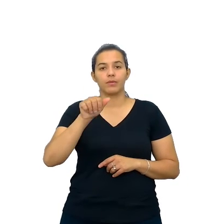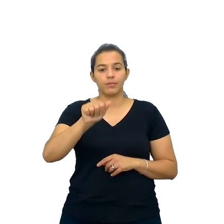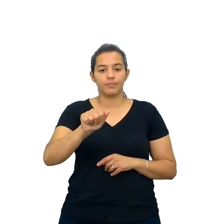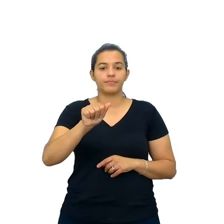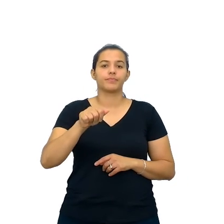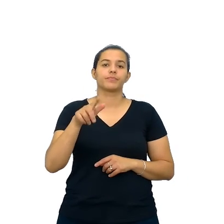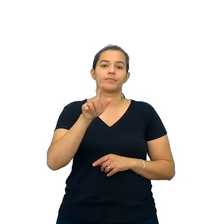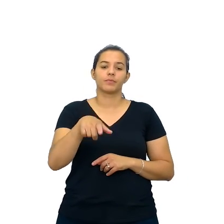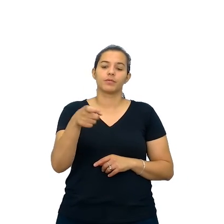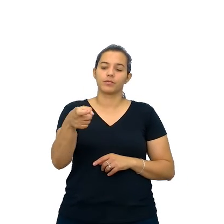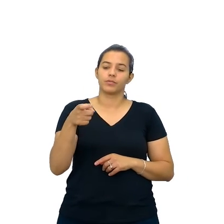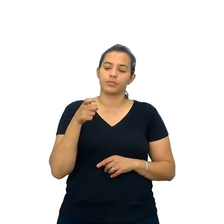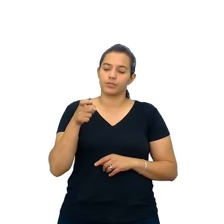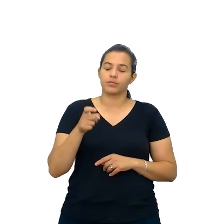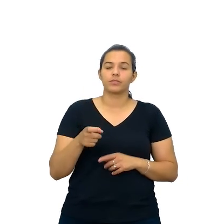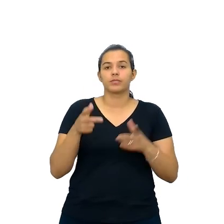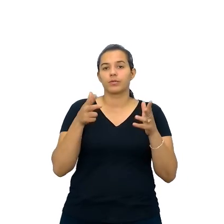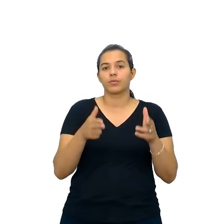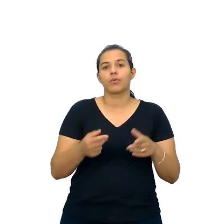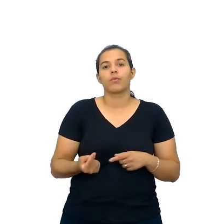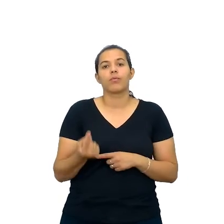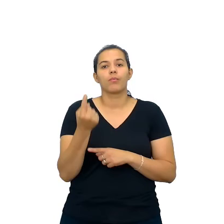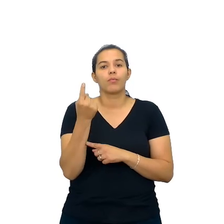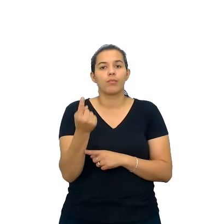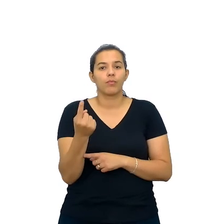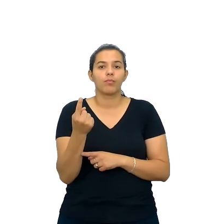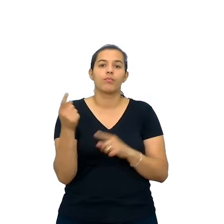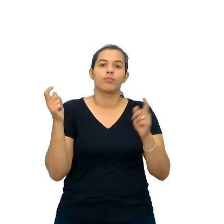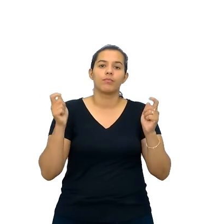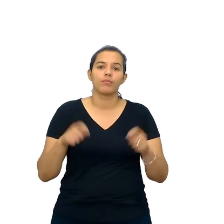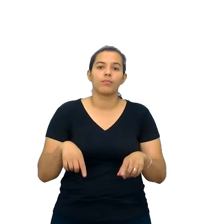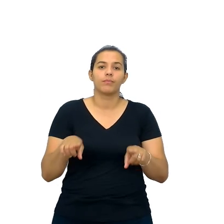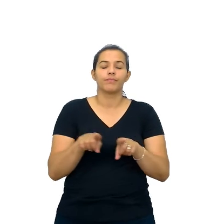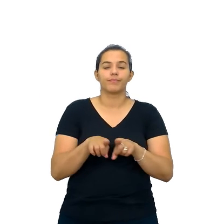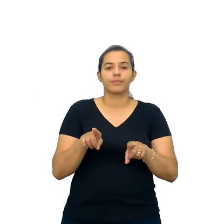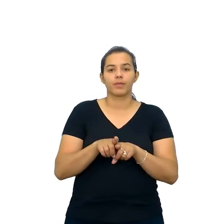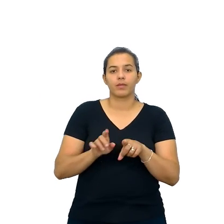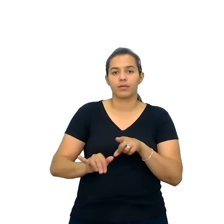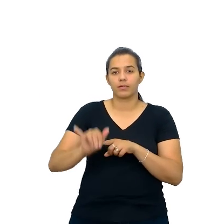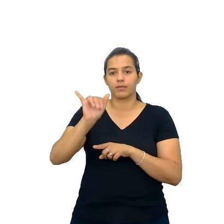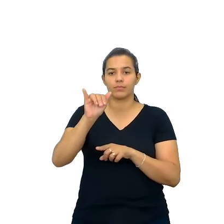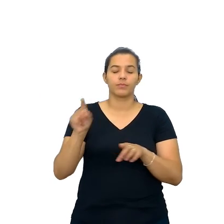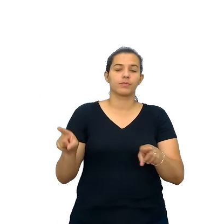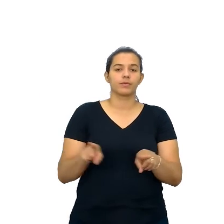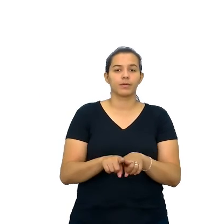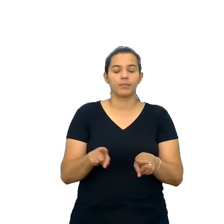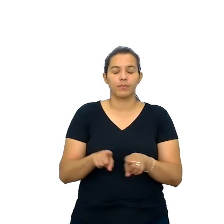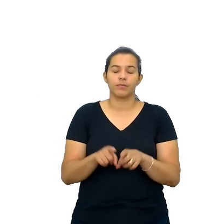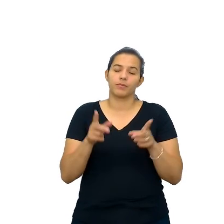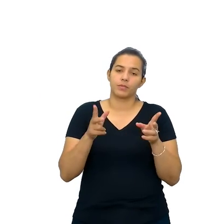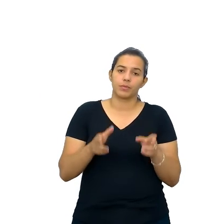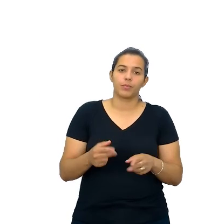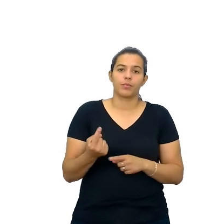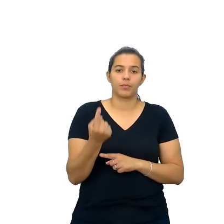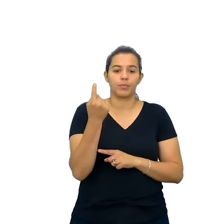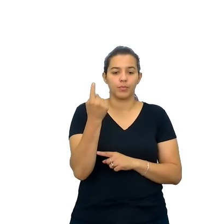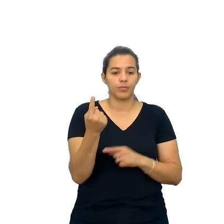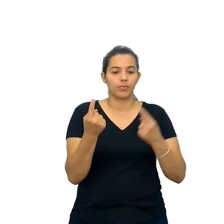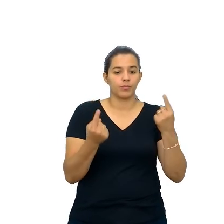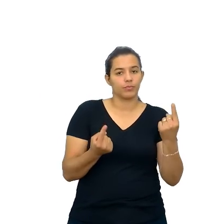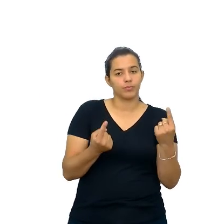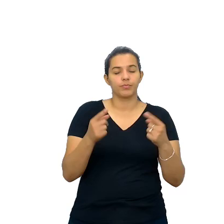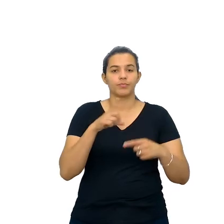né? Para X igual a 1, então eu já tenho X igual a 1, então Y também vai ser igual a 1, então eu tenho 1 e